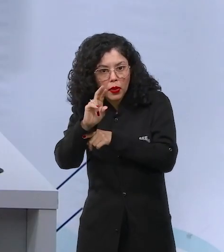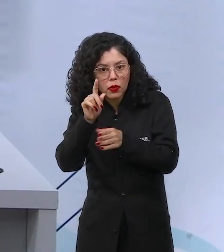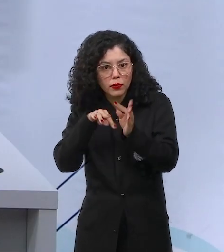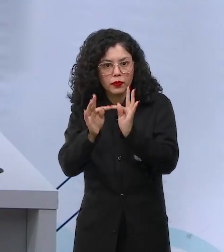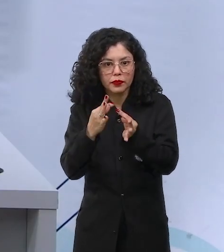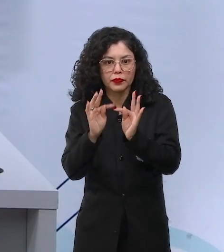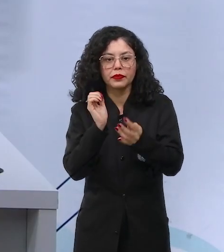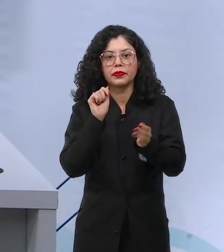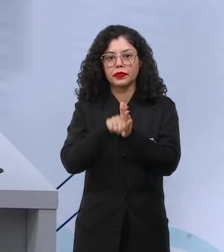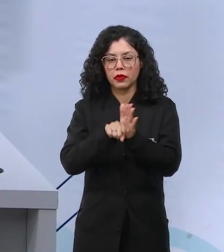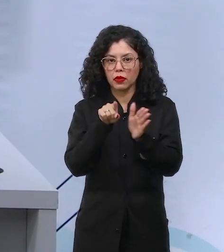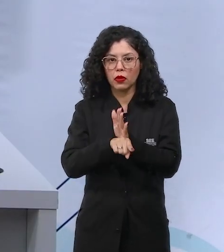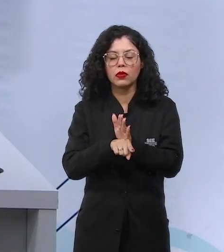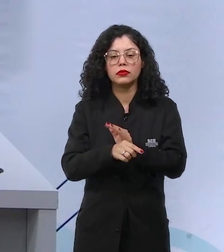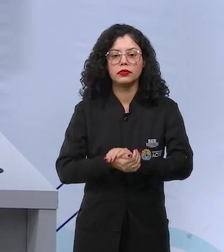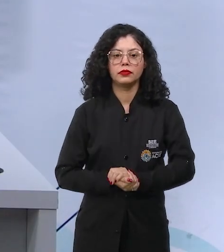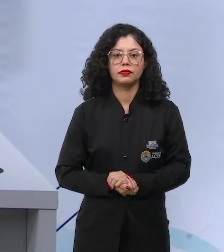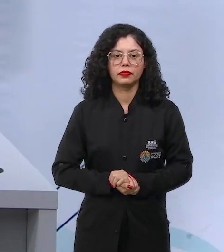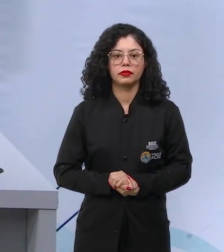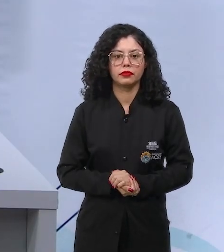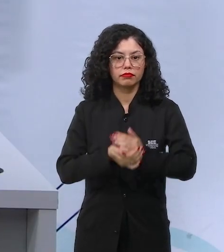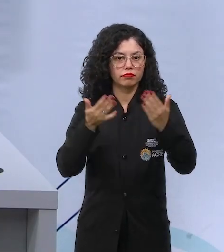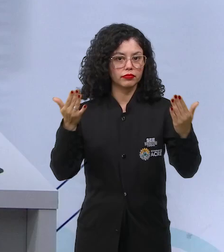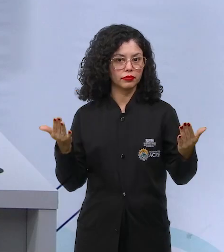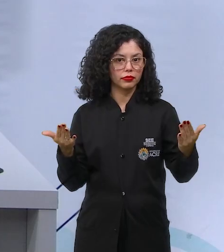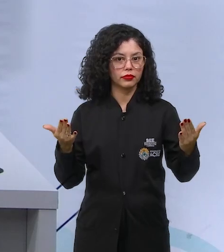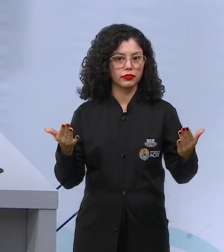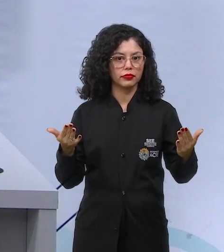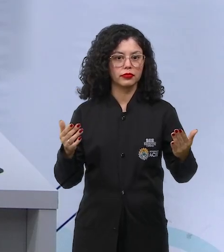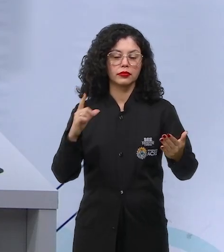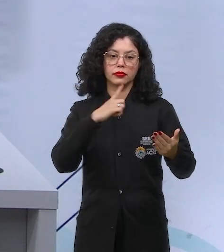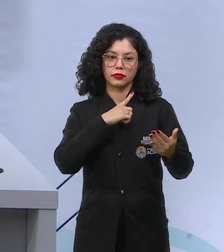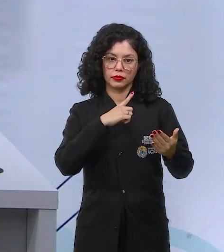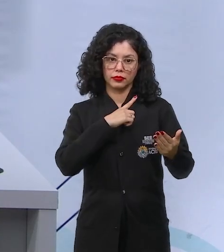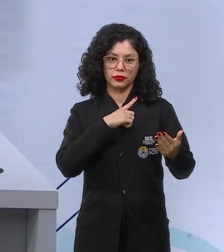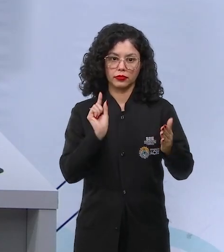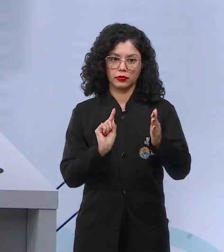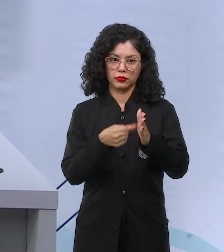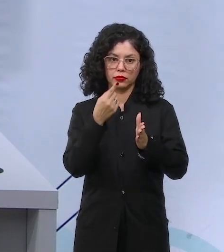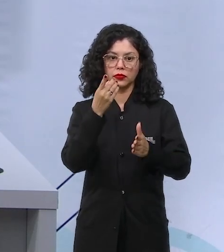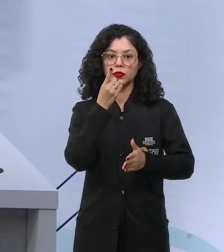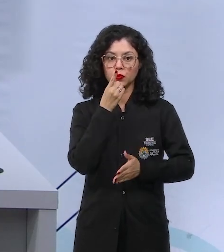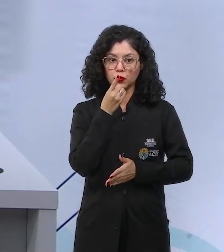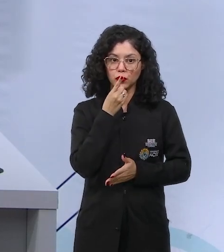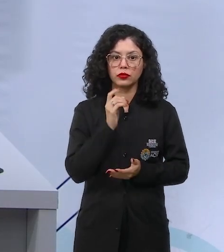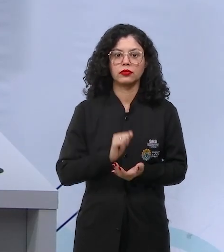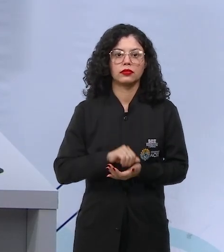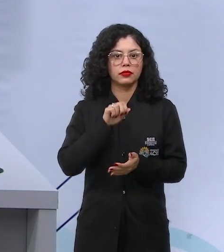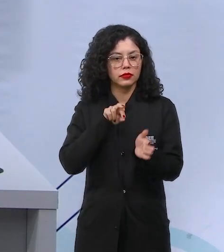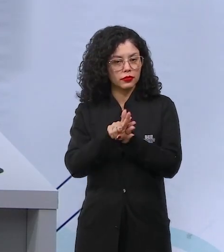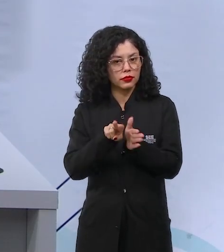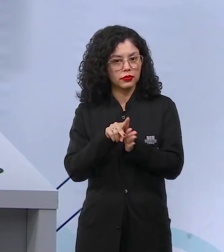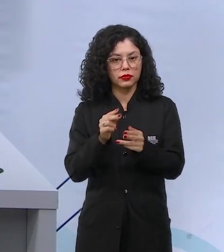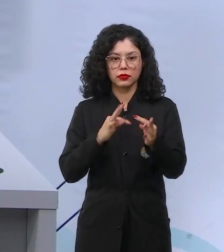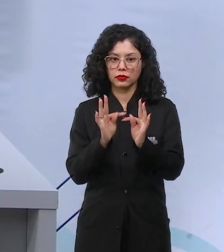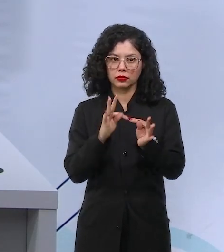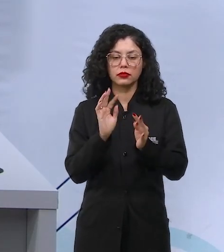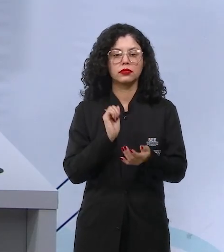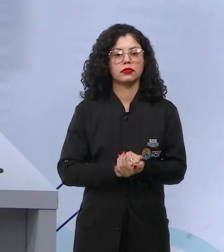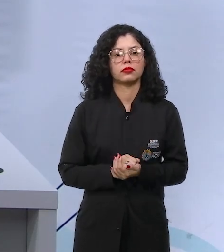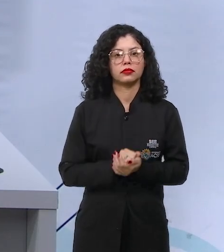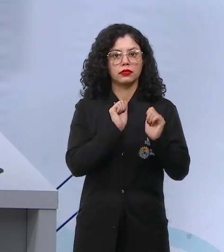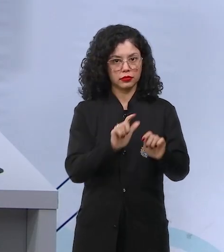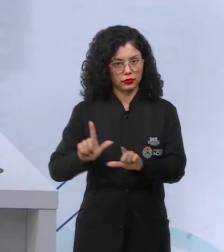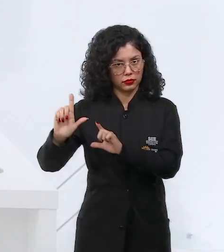tá? Questões de biotecnologia. Então, o que é que caiu um dia no Enem sobre biotecnologia? Olha aí,